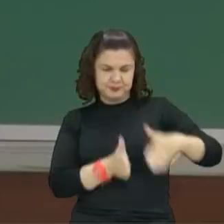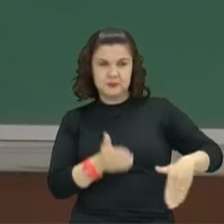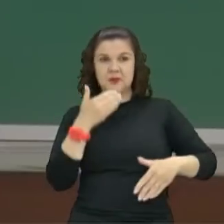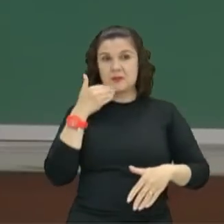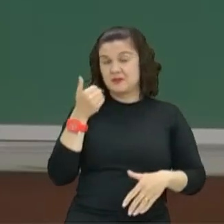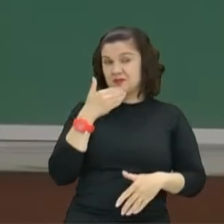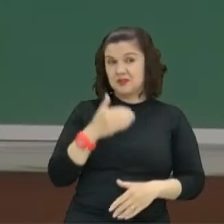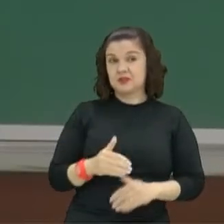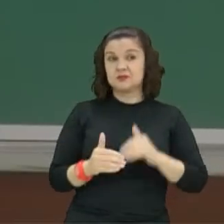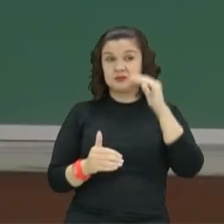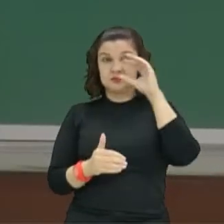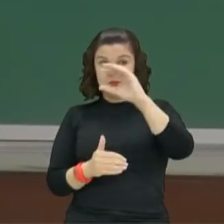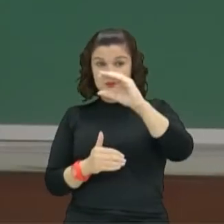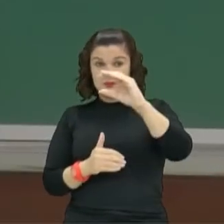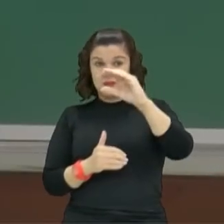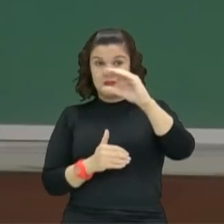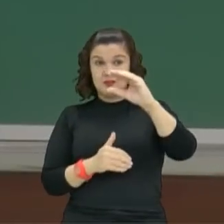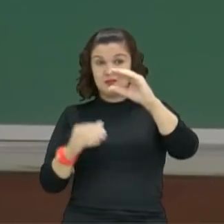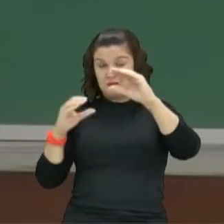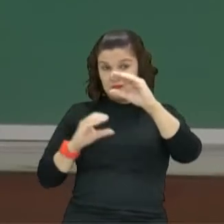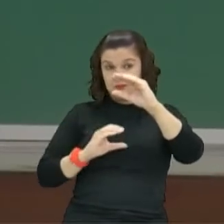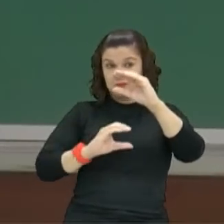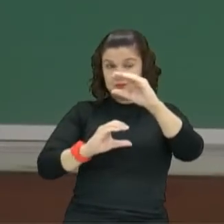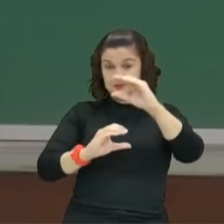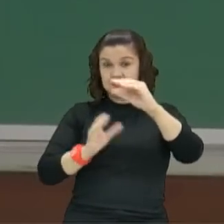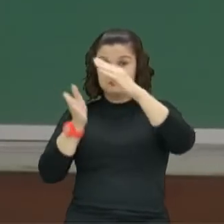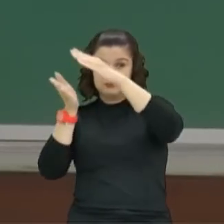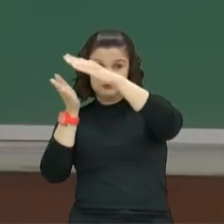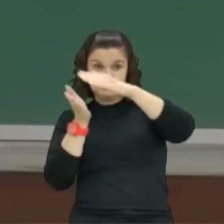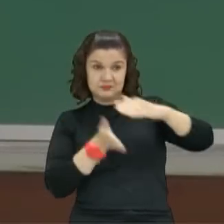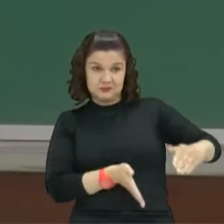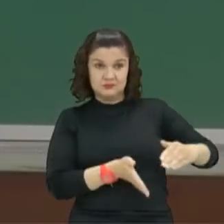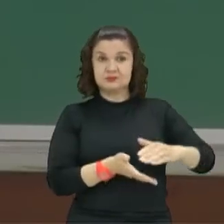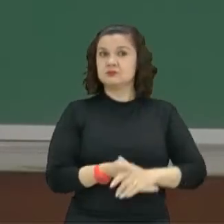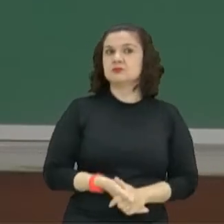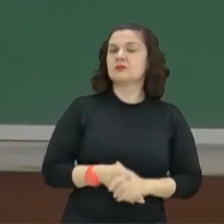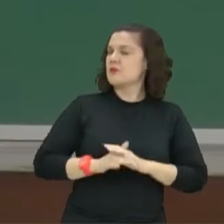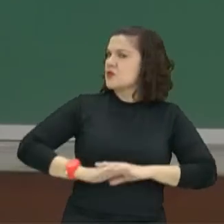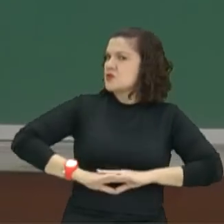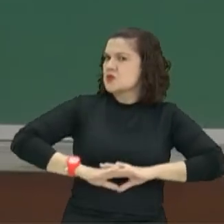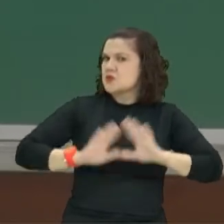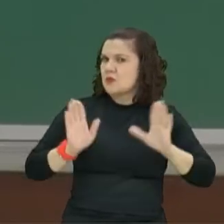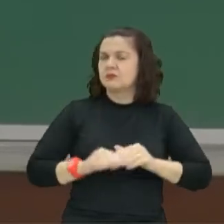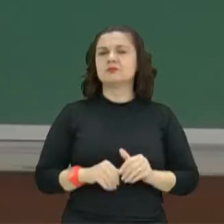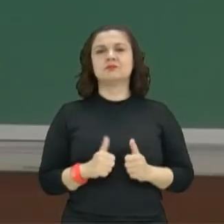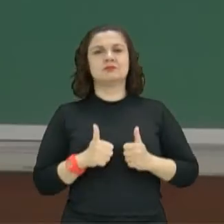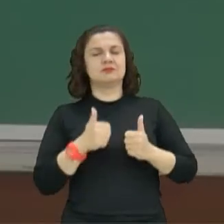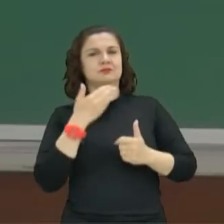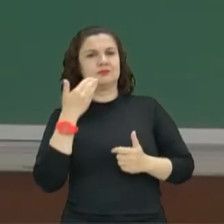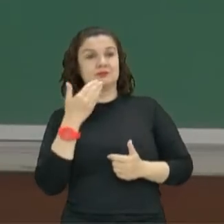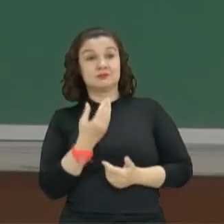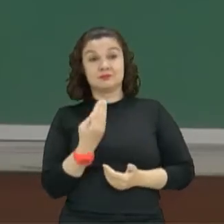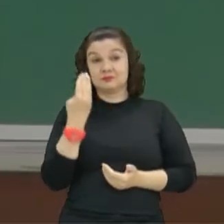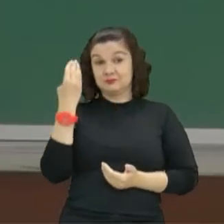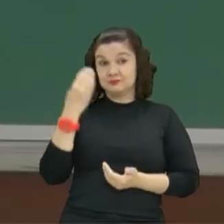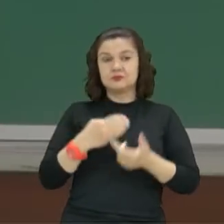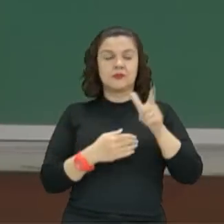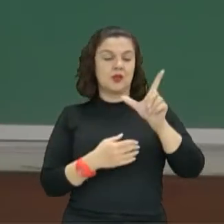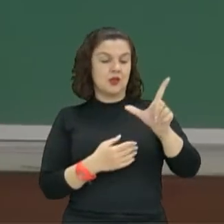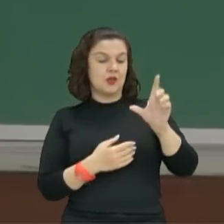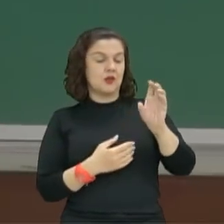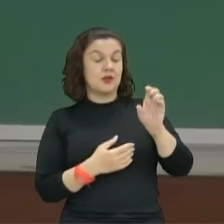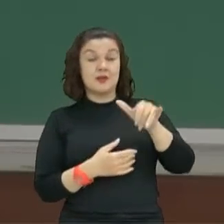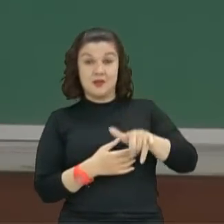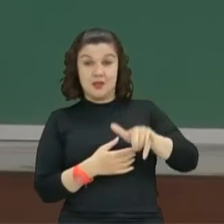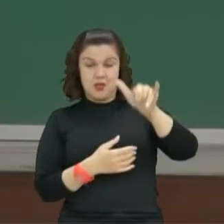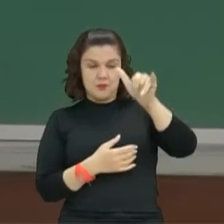quando o numerador da primeira fração com o denominador da segunda, ok? Que nós temos? Nós ficamos que